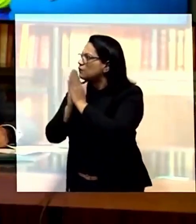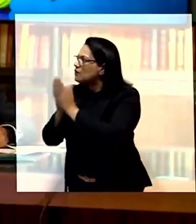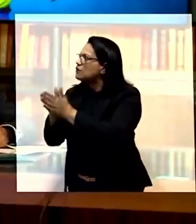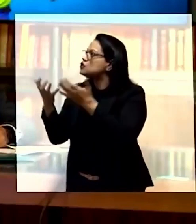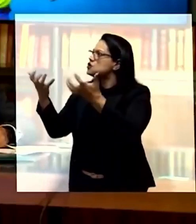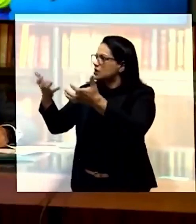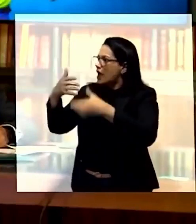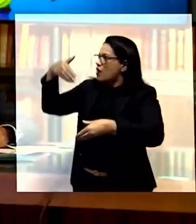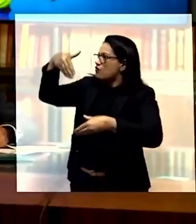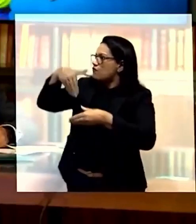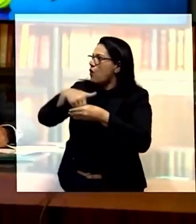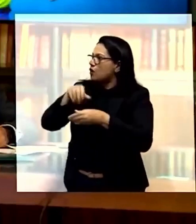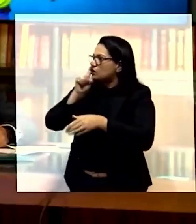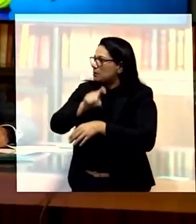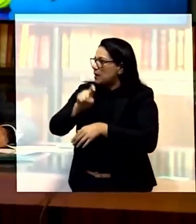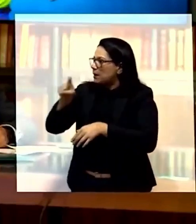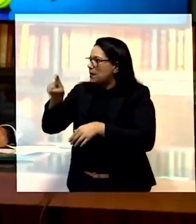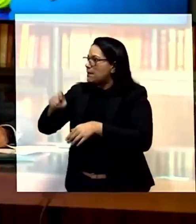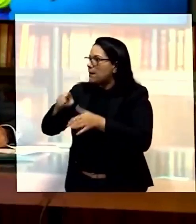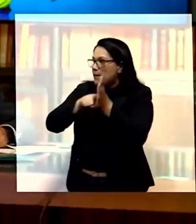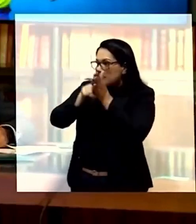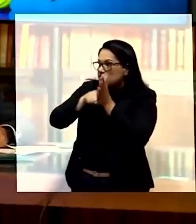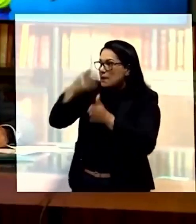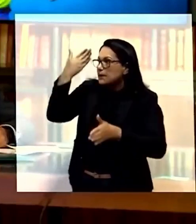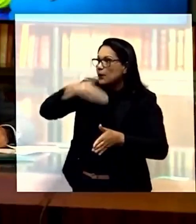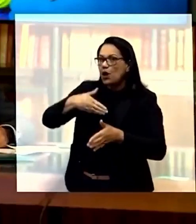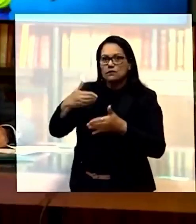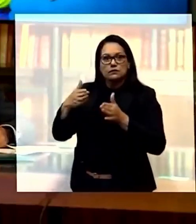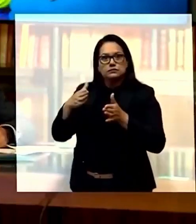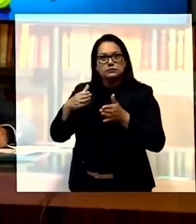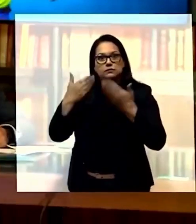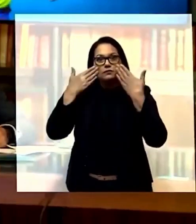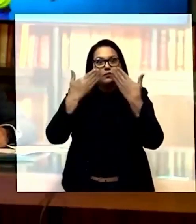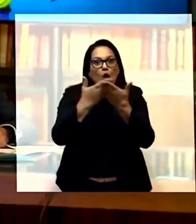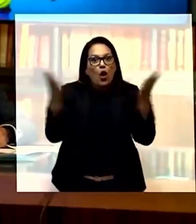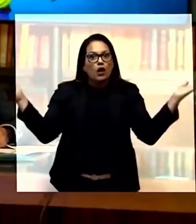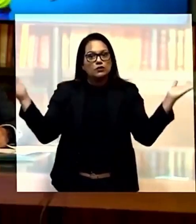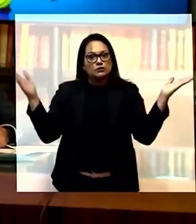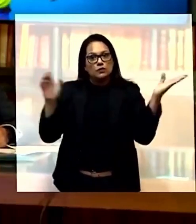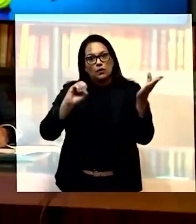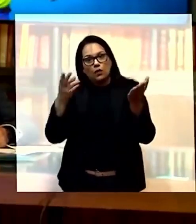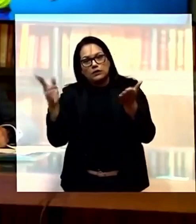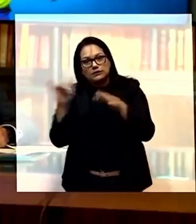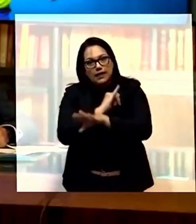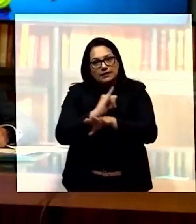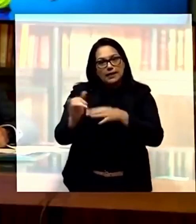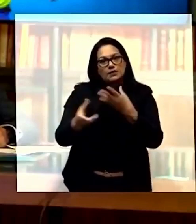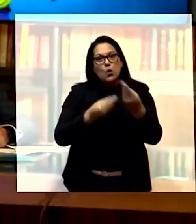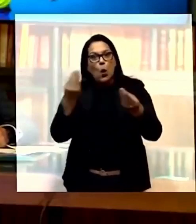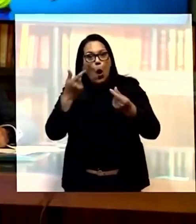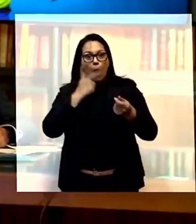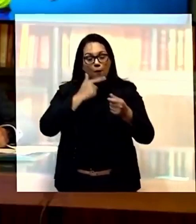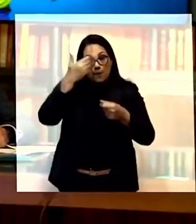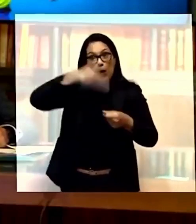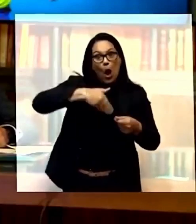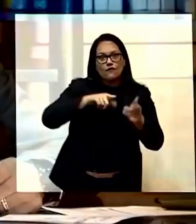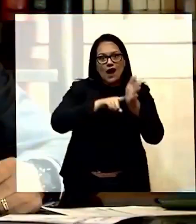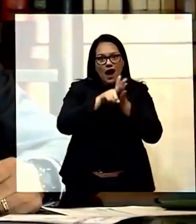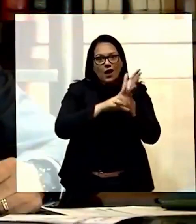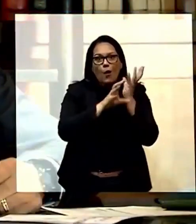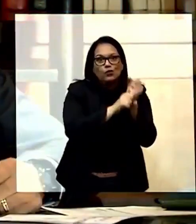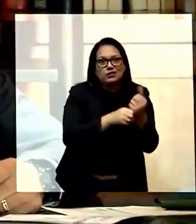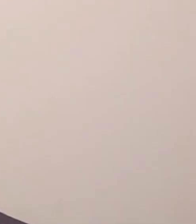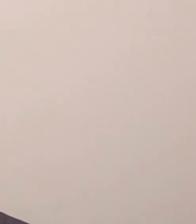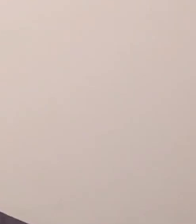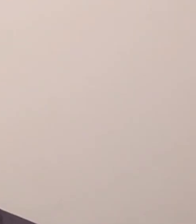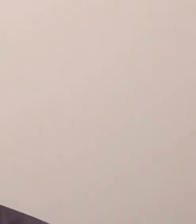E, lamentavelmente, todas essas pessoas que cometeram esses crimes, nessas atrocidades, que isso aí